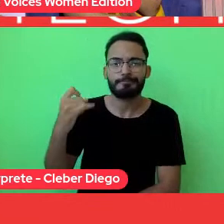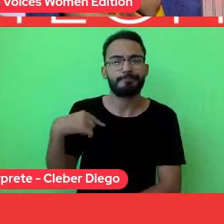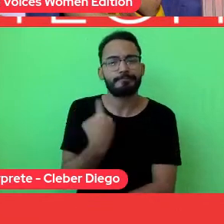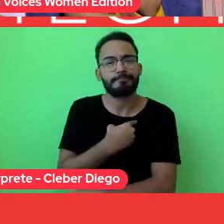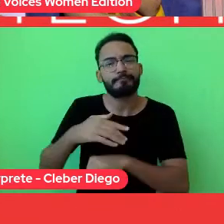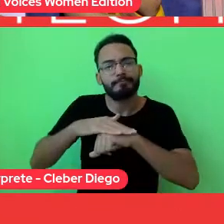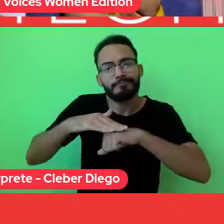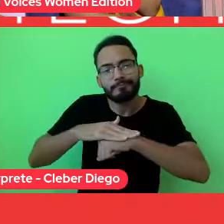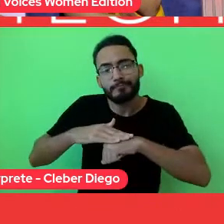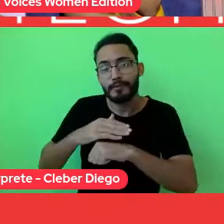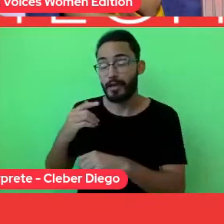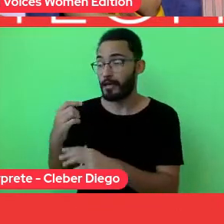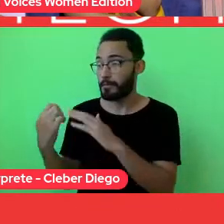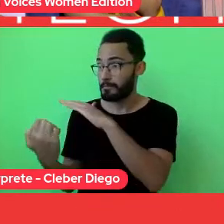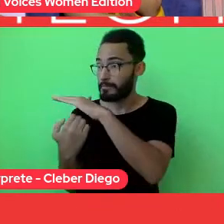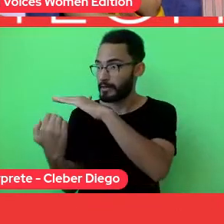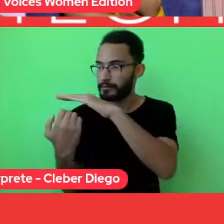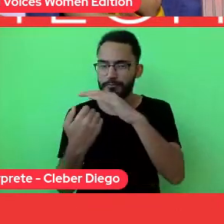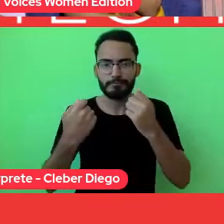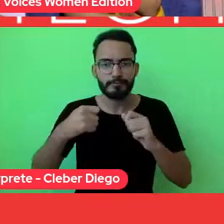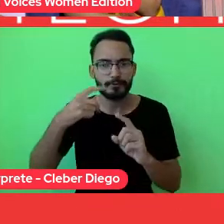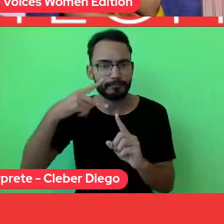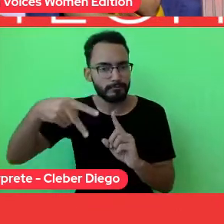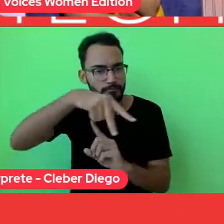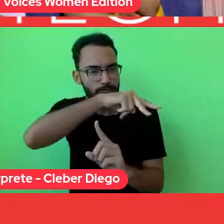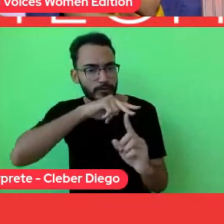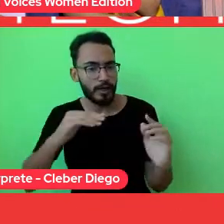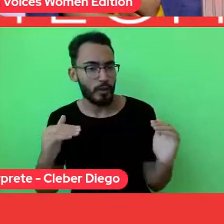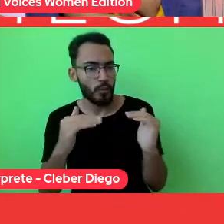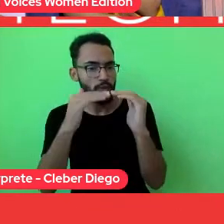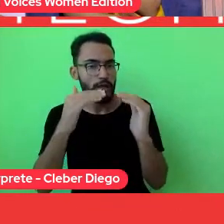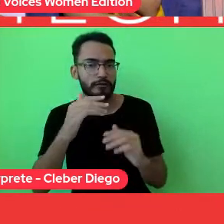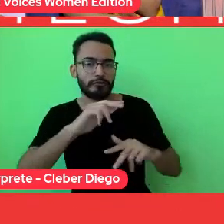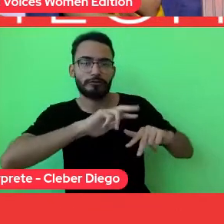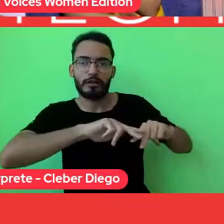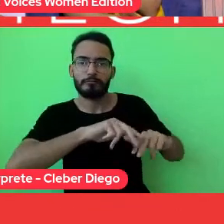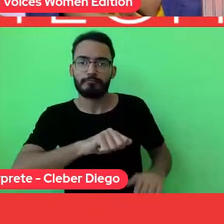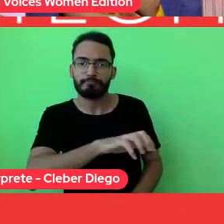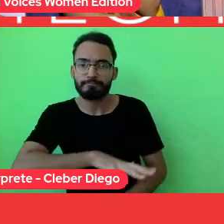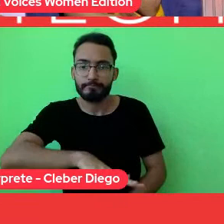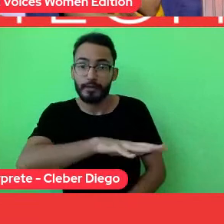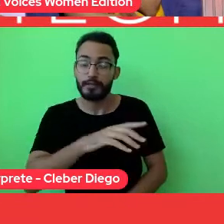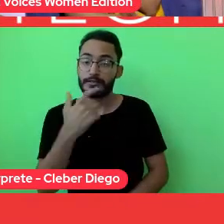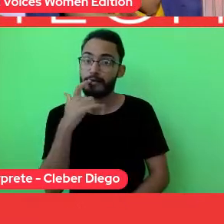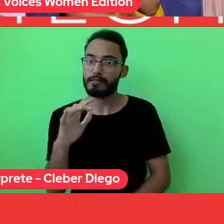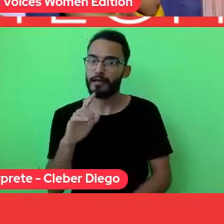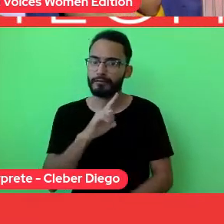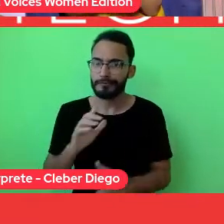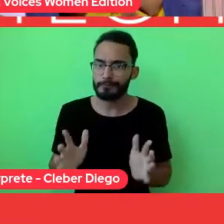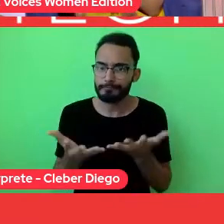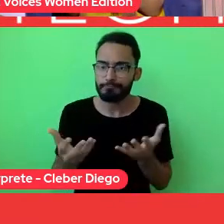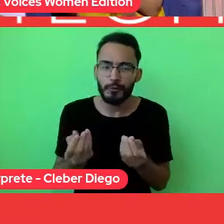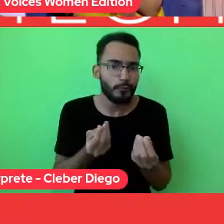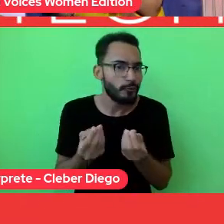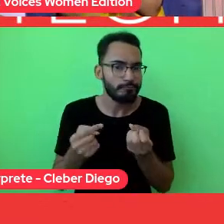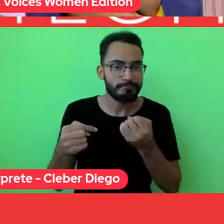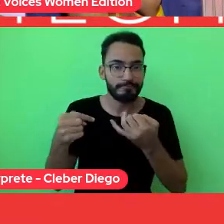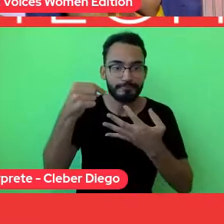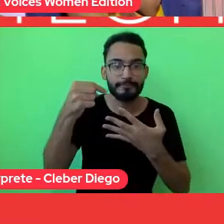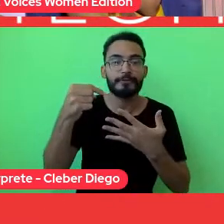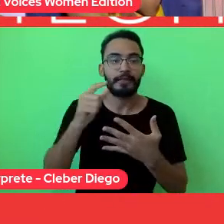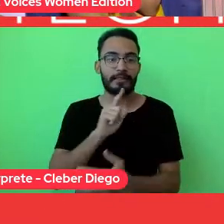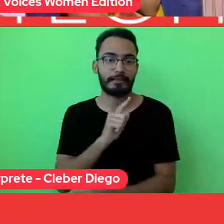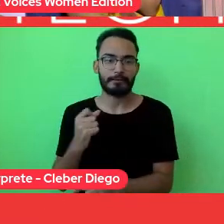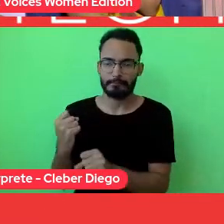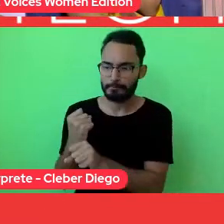empresas olharem para a equidade de gênero. A gente vai falar um pouquinho das ações que a CIT vem promovendo e como a gente tem construído, né, como a